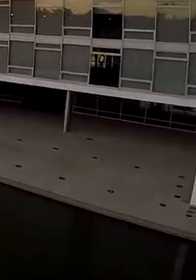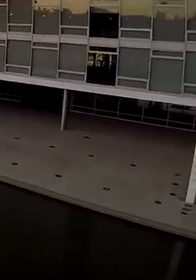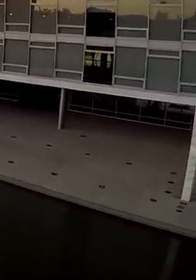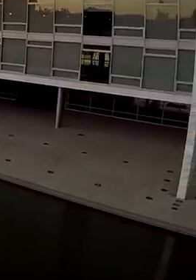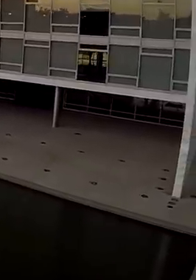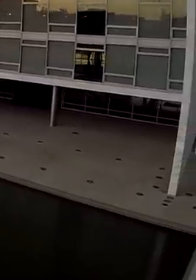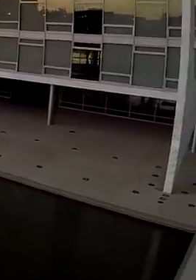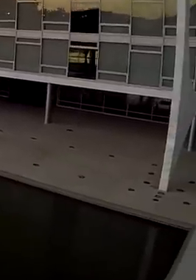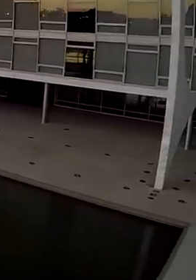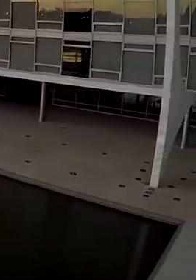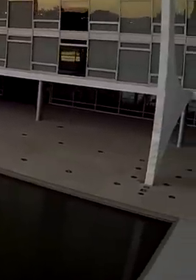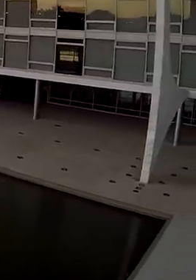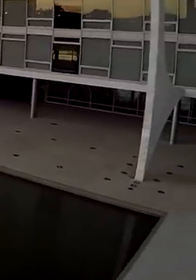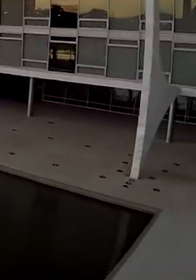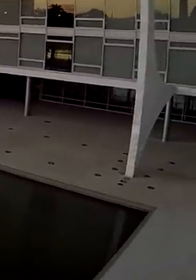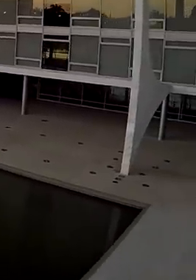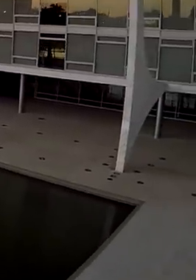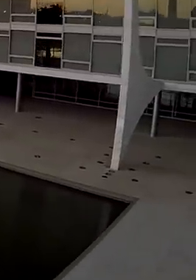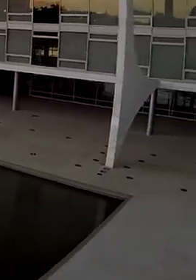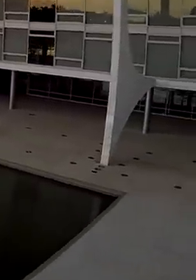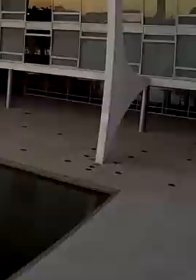Tchau, tchau.